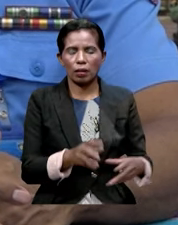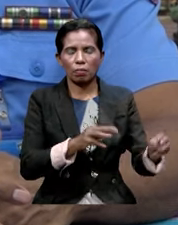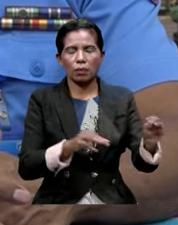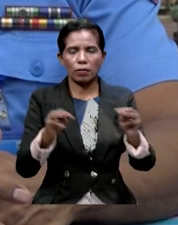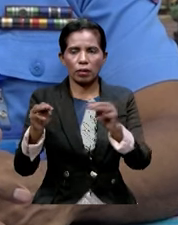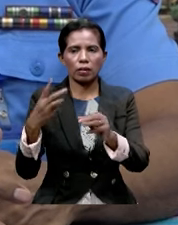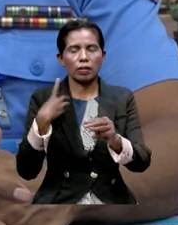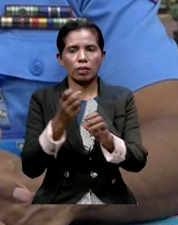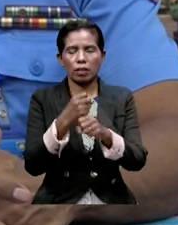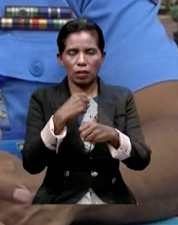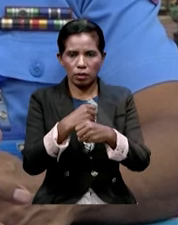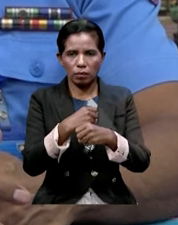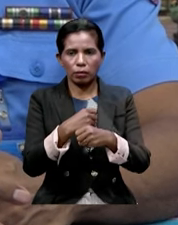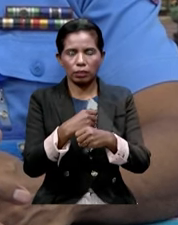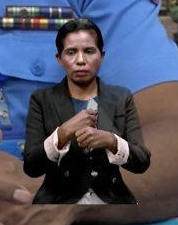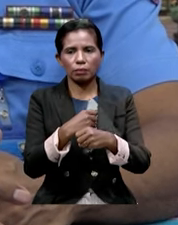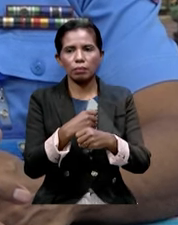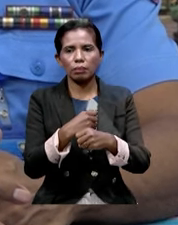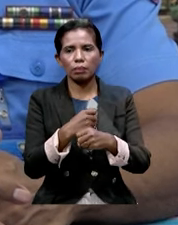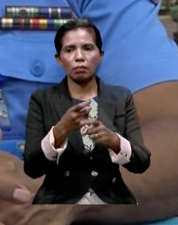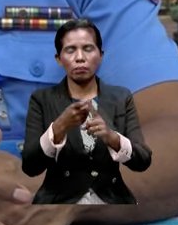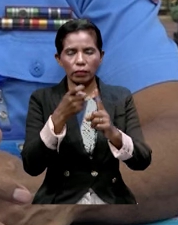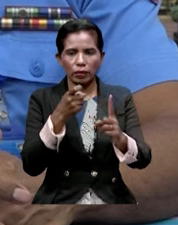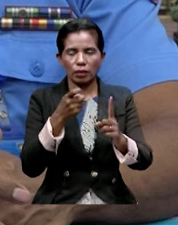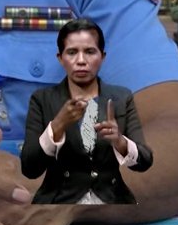torna bem tá ralo. Né? Você